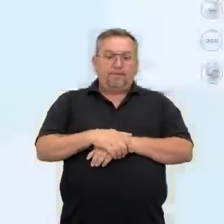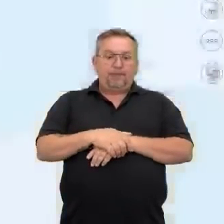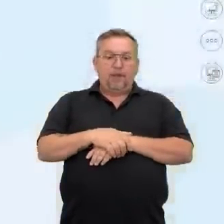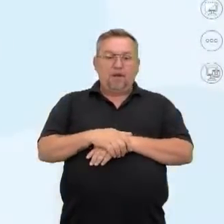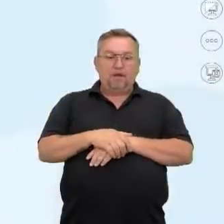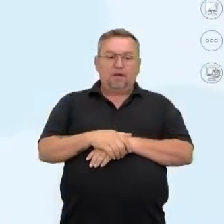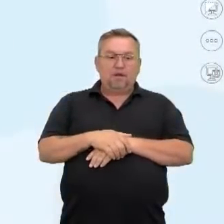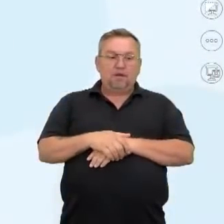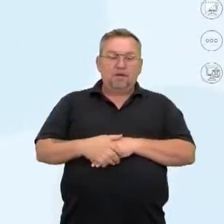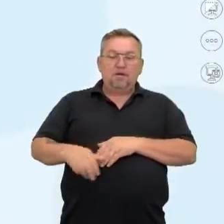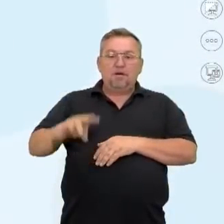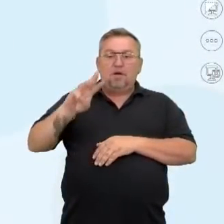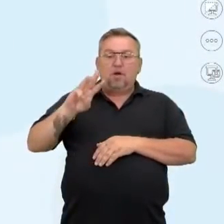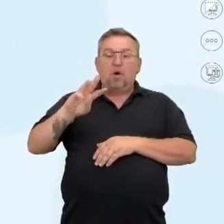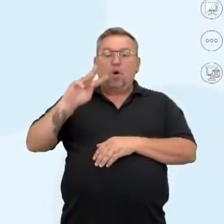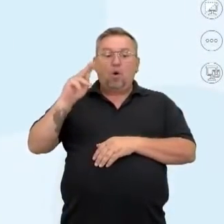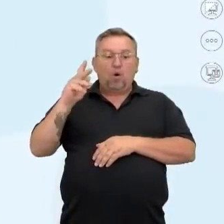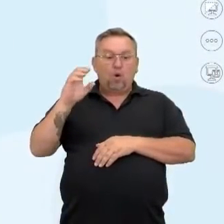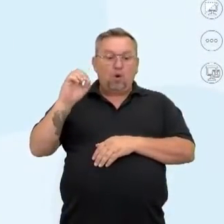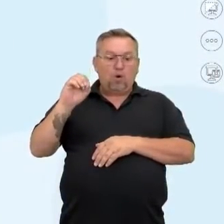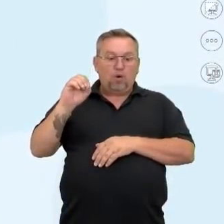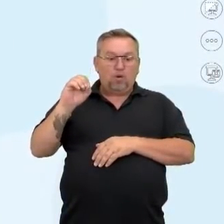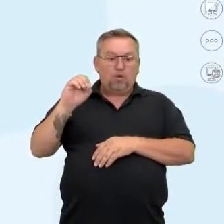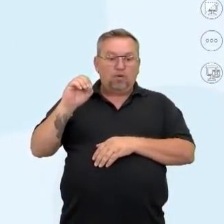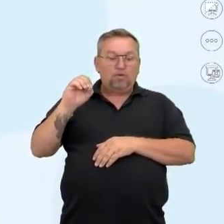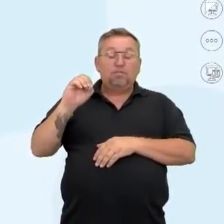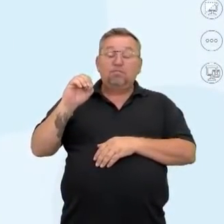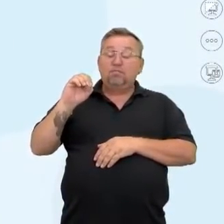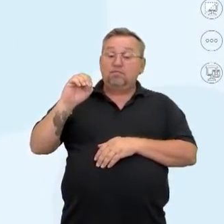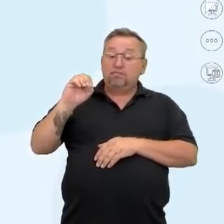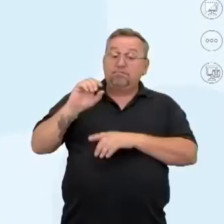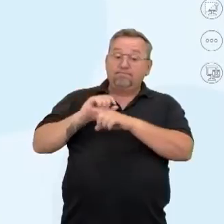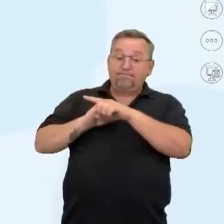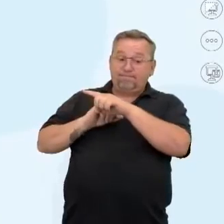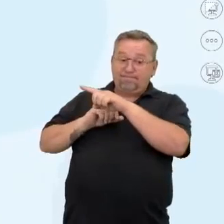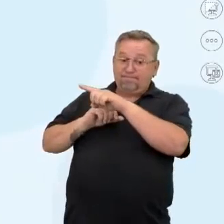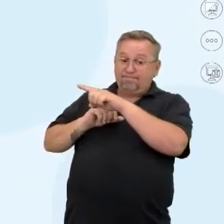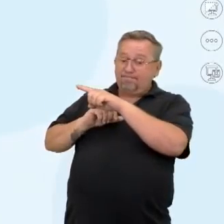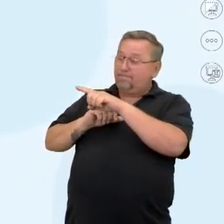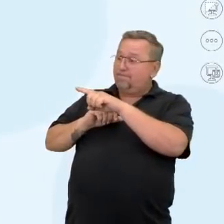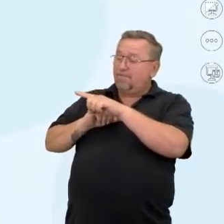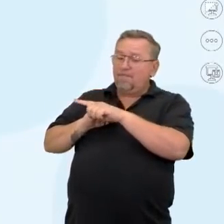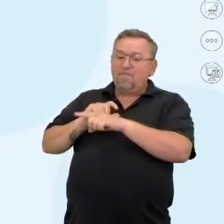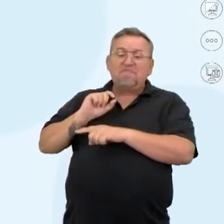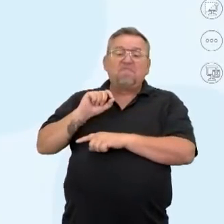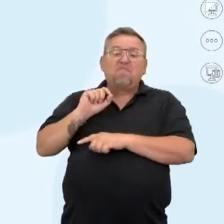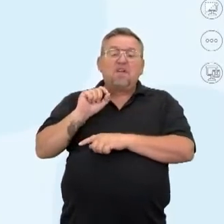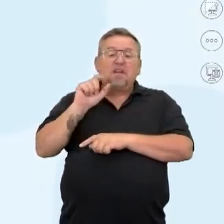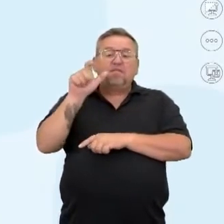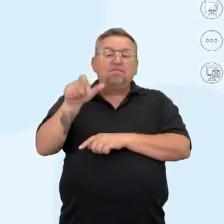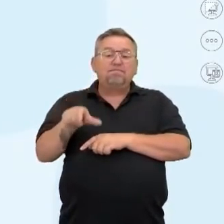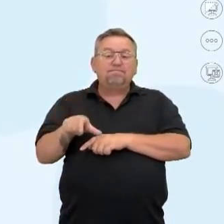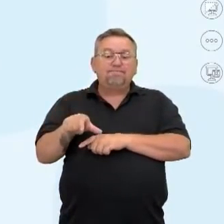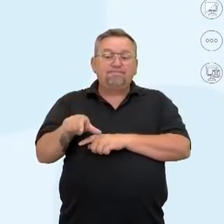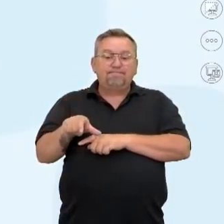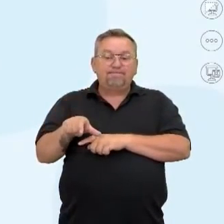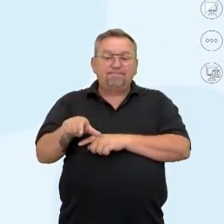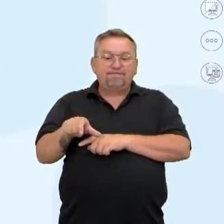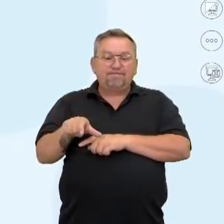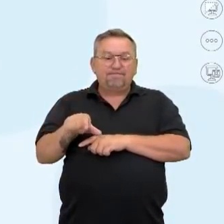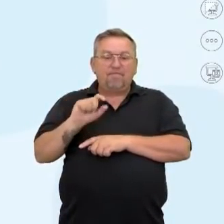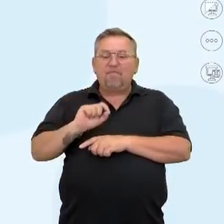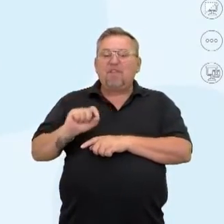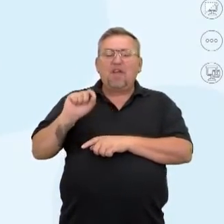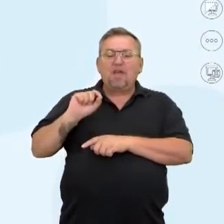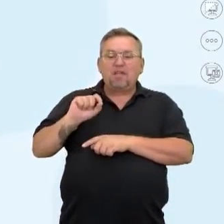Who had dinner in Verona? Então, quem jantou em Verona? E aí coloquei Ed e Alessandra,